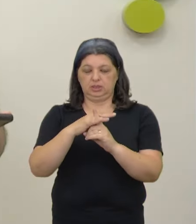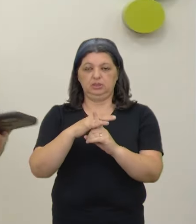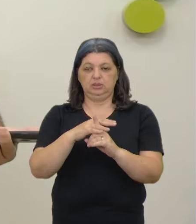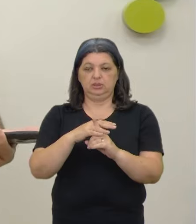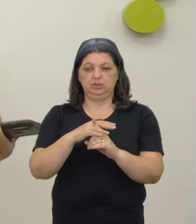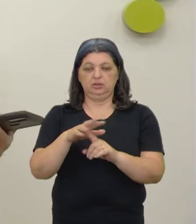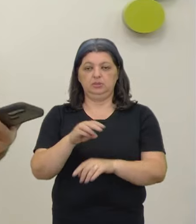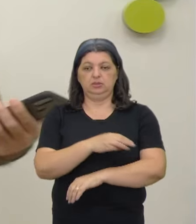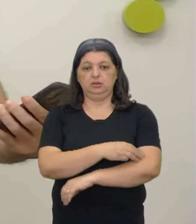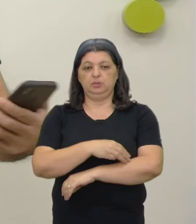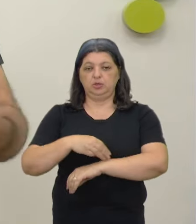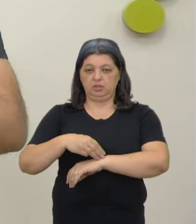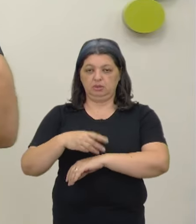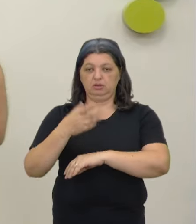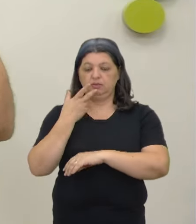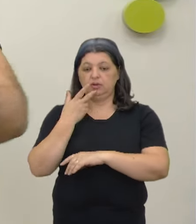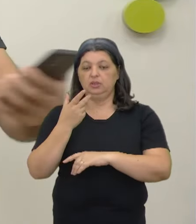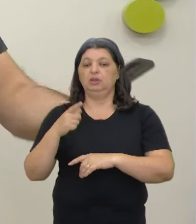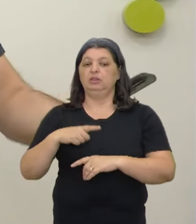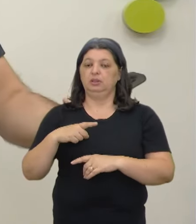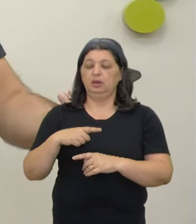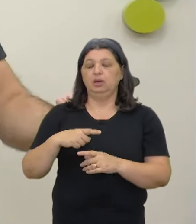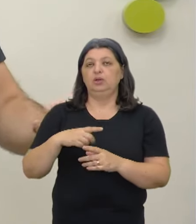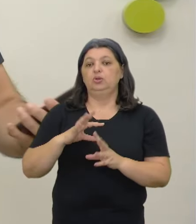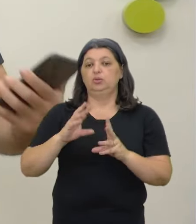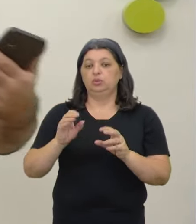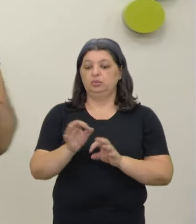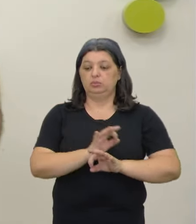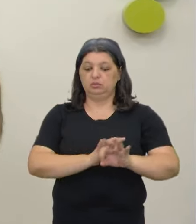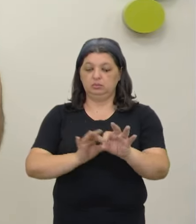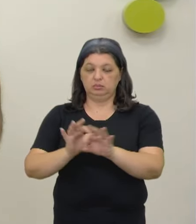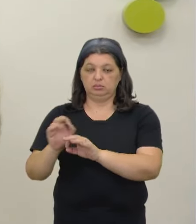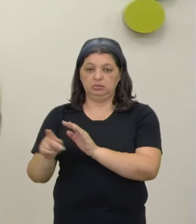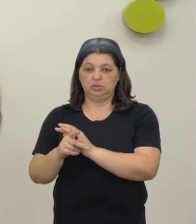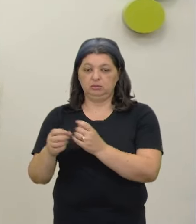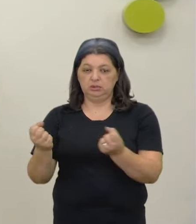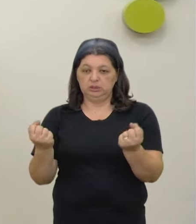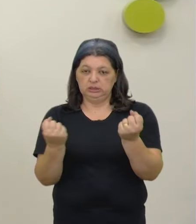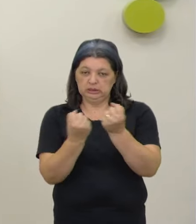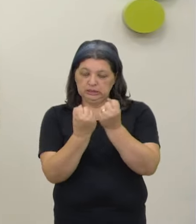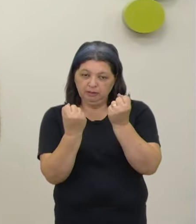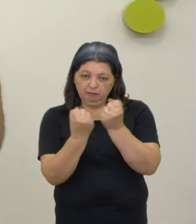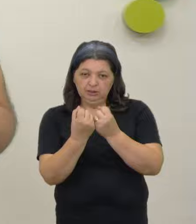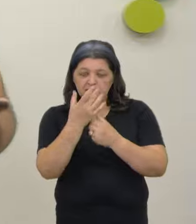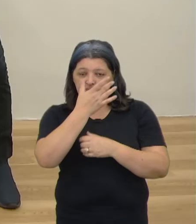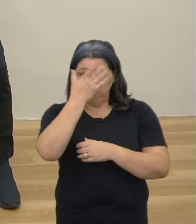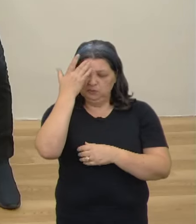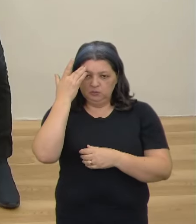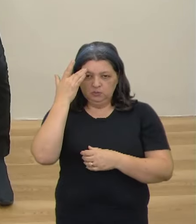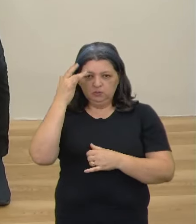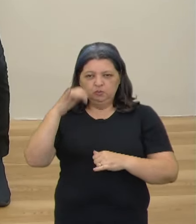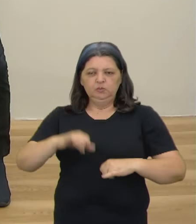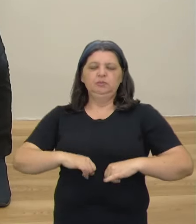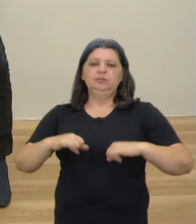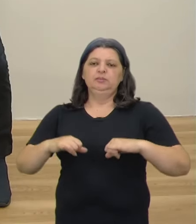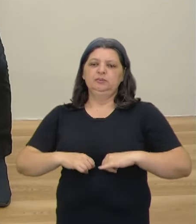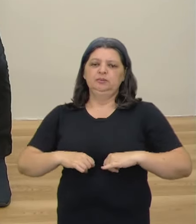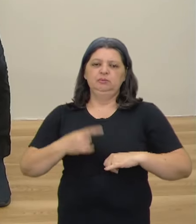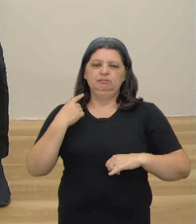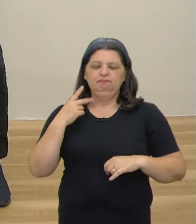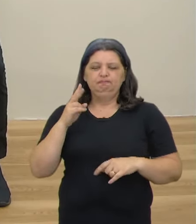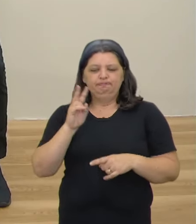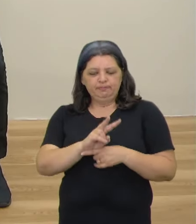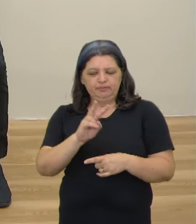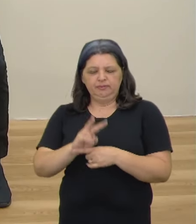é provável que exista todo um aparato para defender essa pessoa que se sentir ofendida, que essa pessoa possa se proteger.